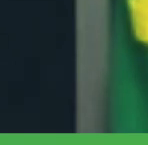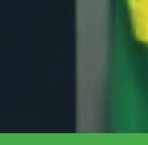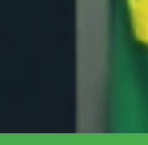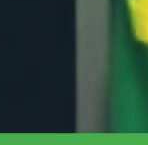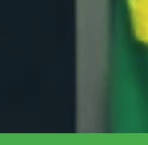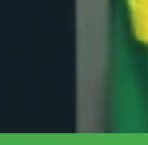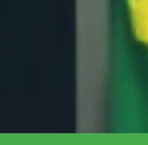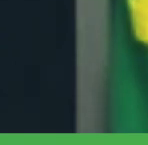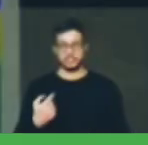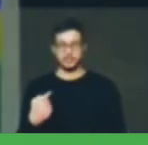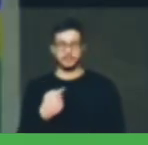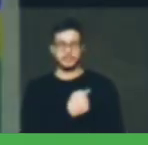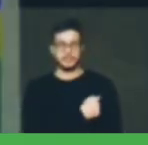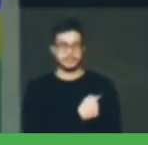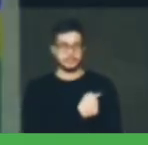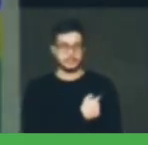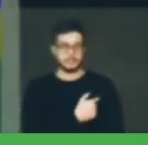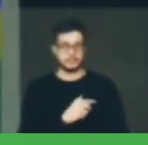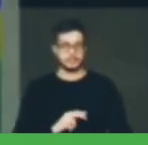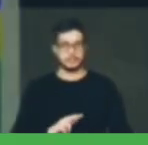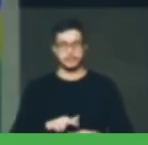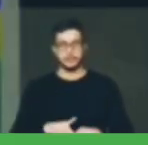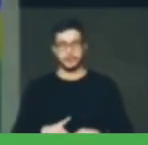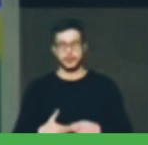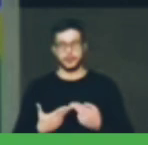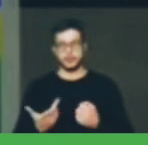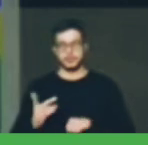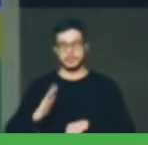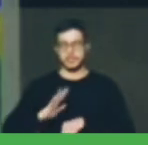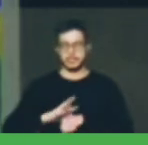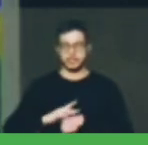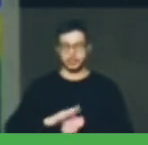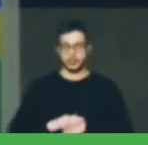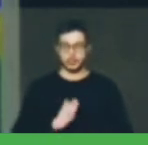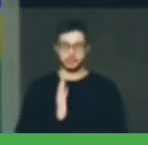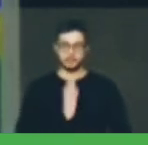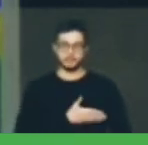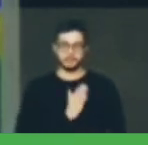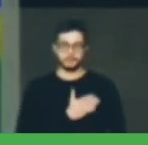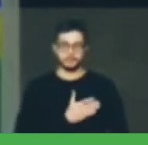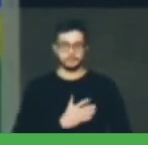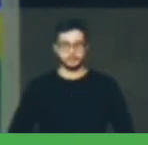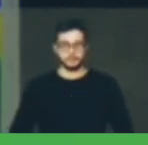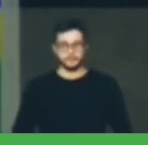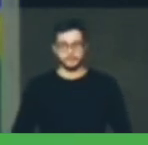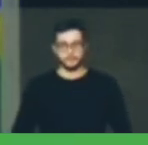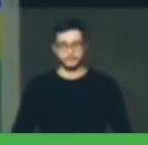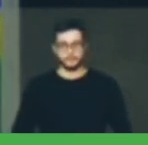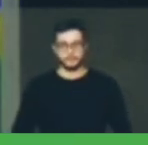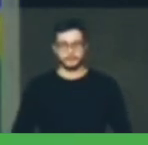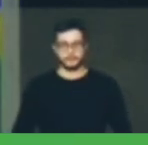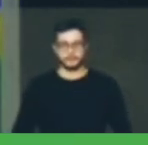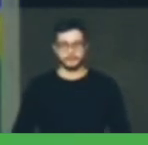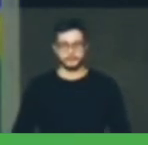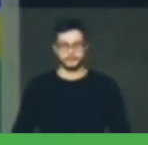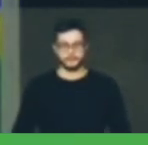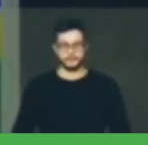circulação por causa da miocardite, trombose e ataque cardíaco.